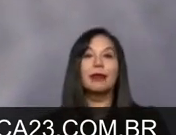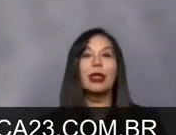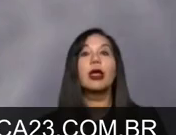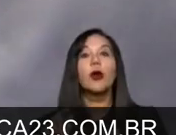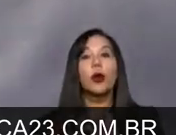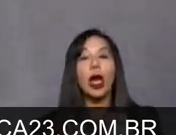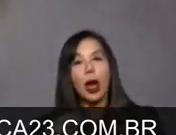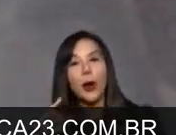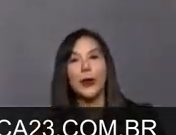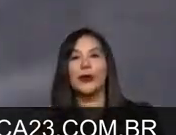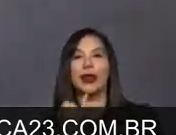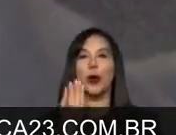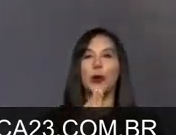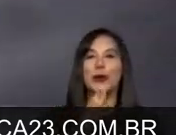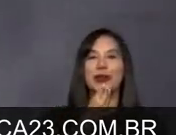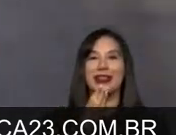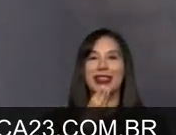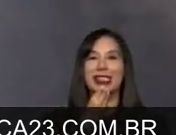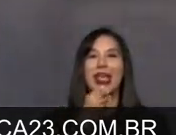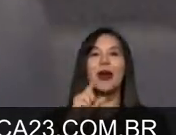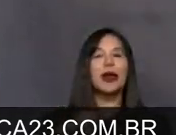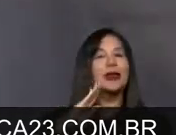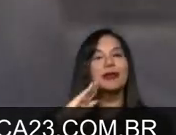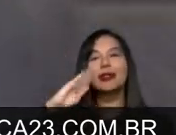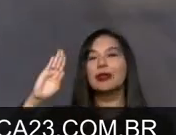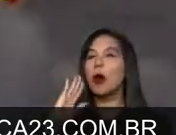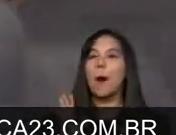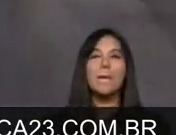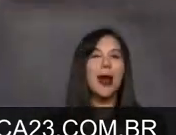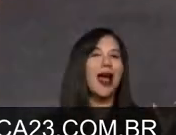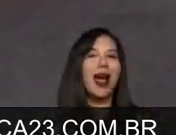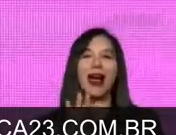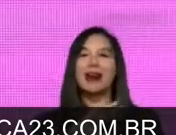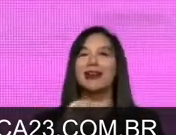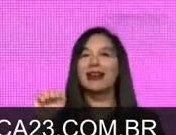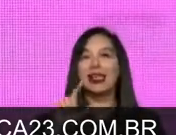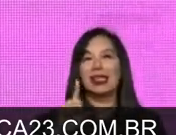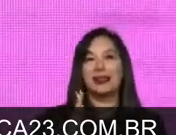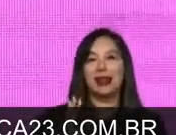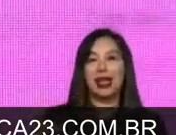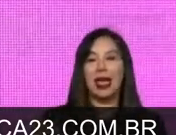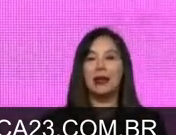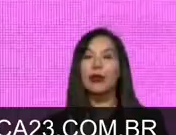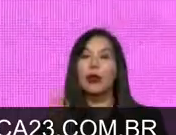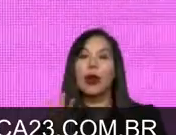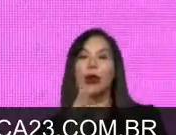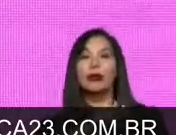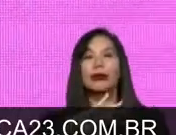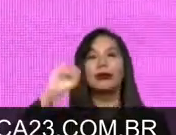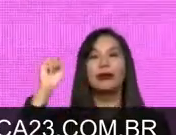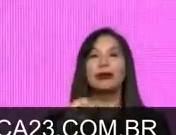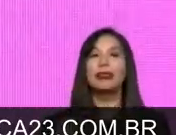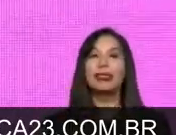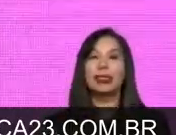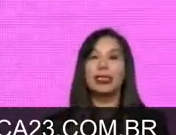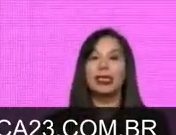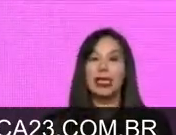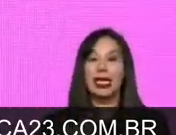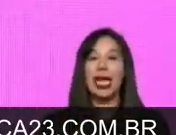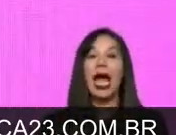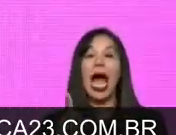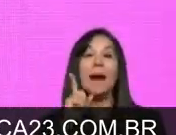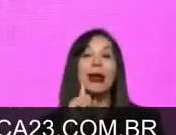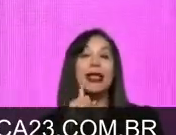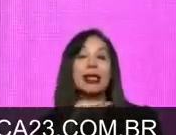uma oportunidade para se tornar o maior campeão da LBF, com 4 títulos, empatado com o Americana.